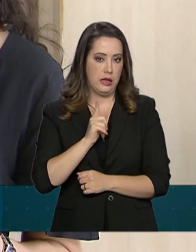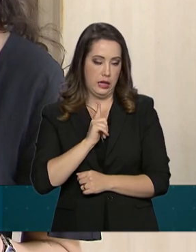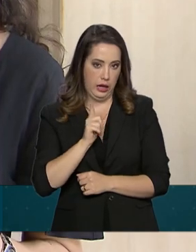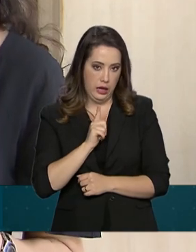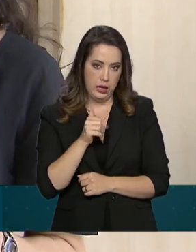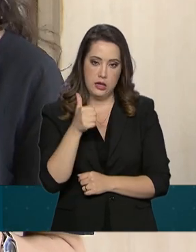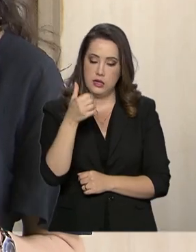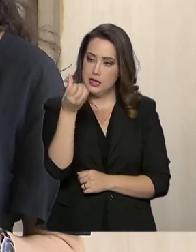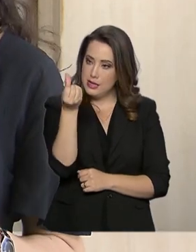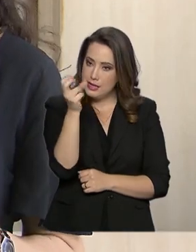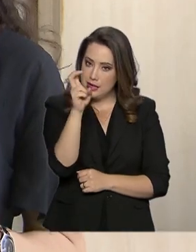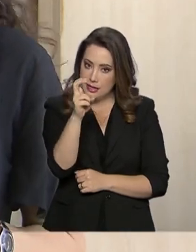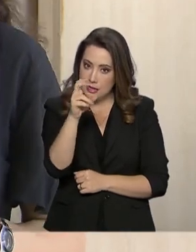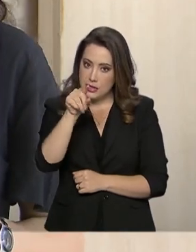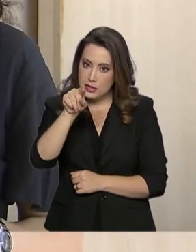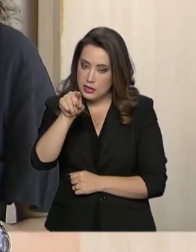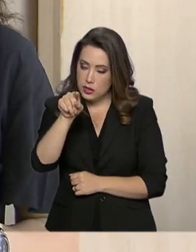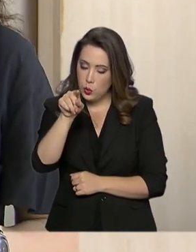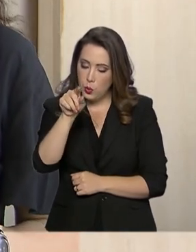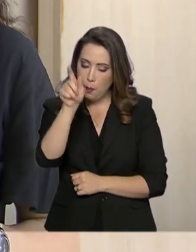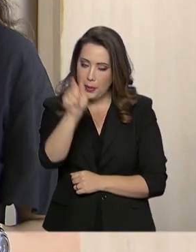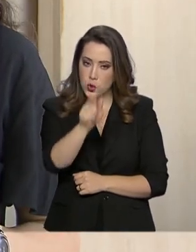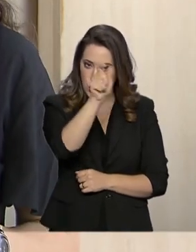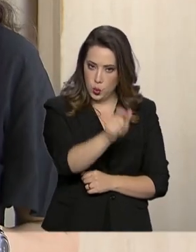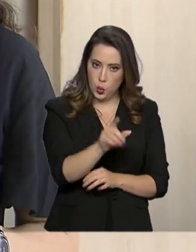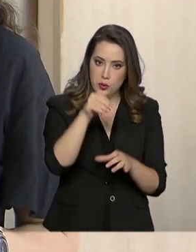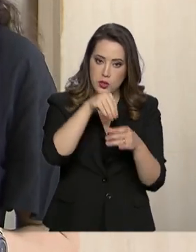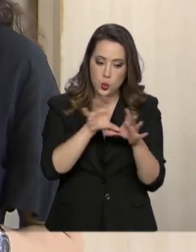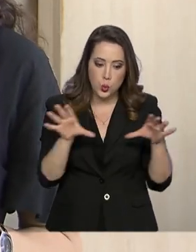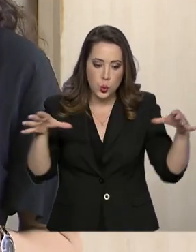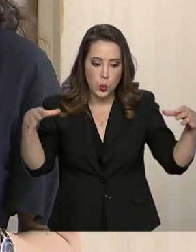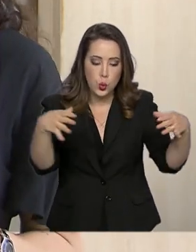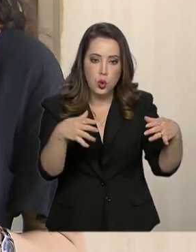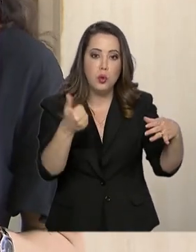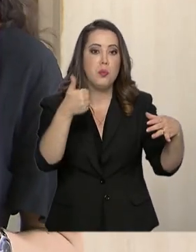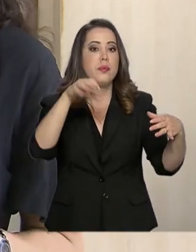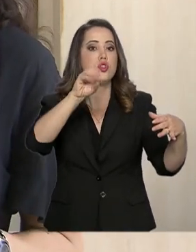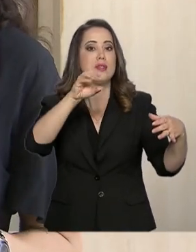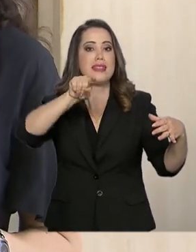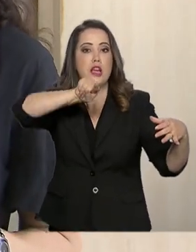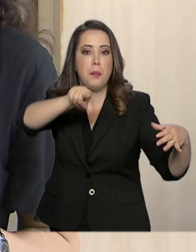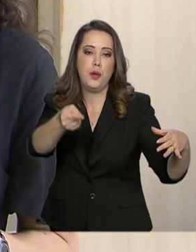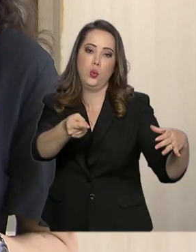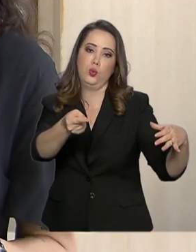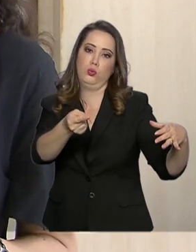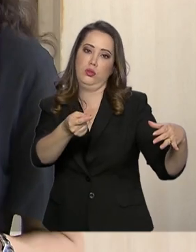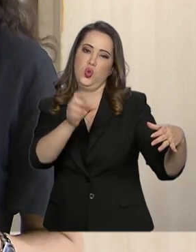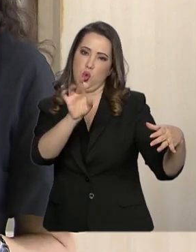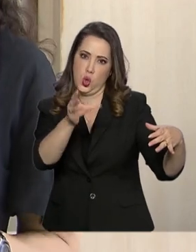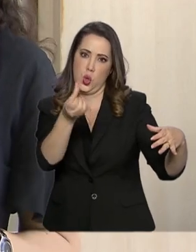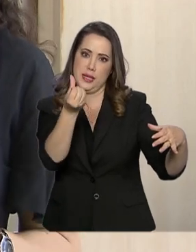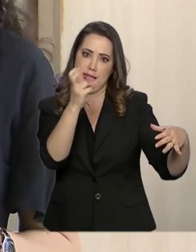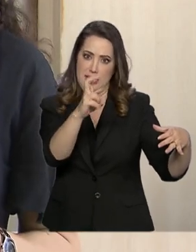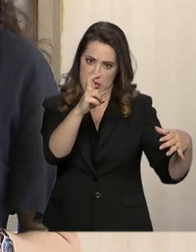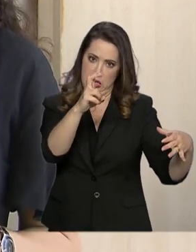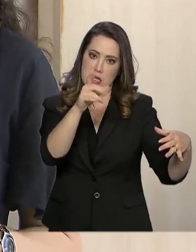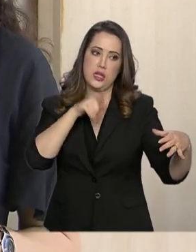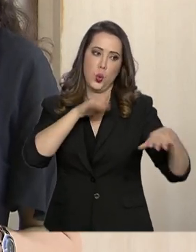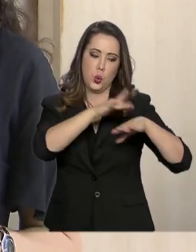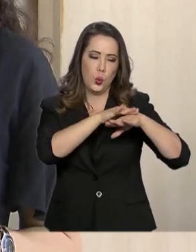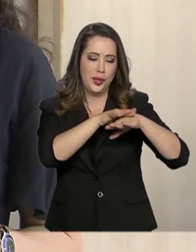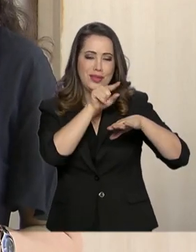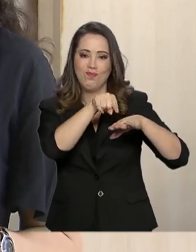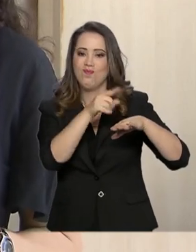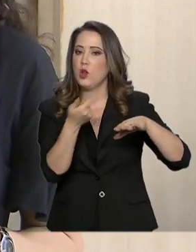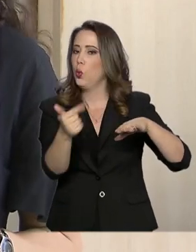cada grupo de 100 mil indivíduos. Não tem cura e as opções de tratamento disponíveis são muito poucas. No Brasil,